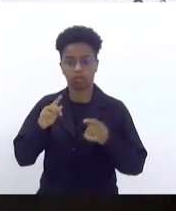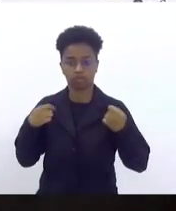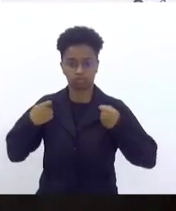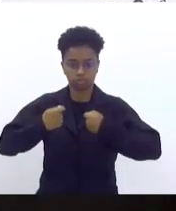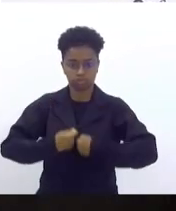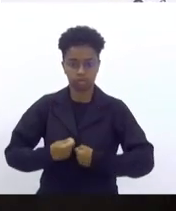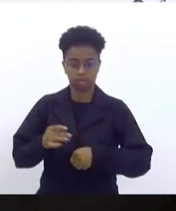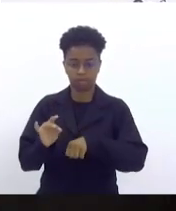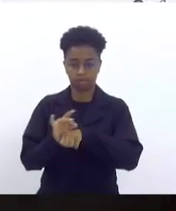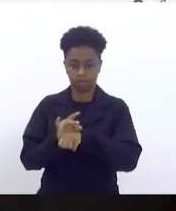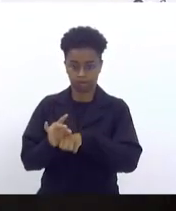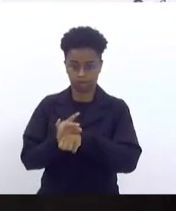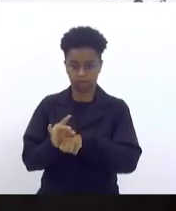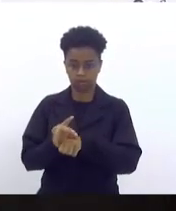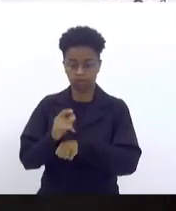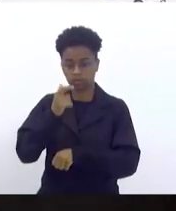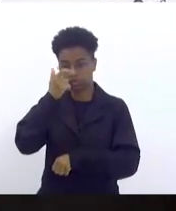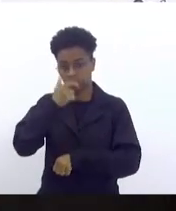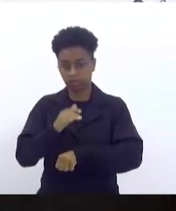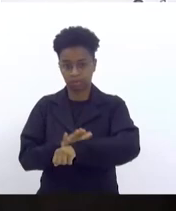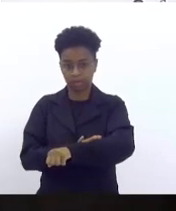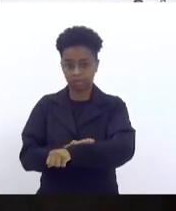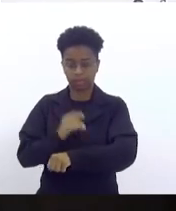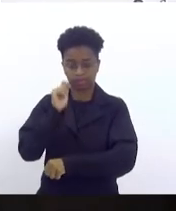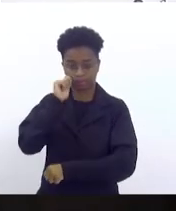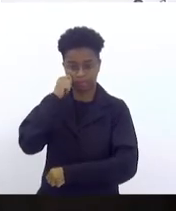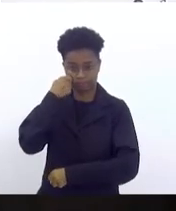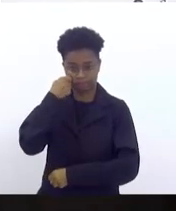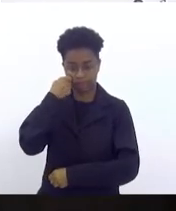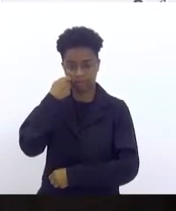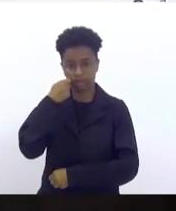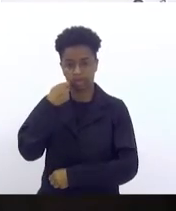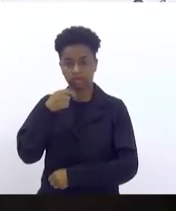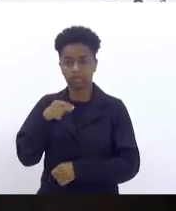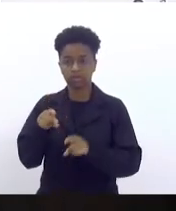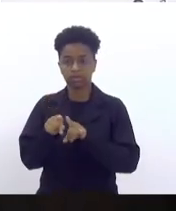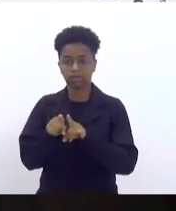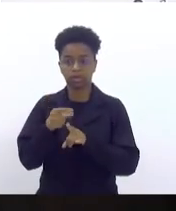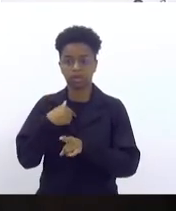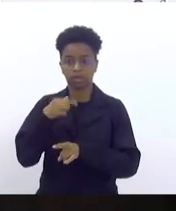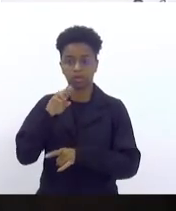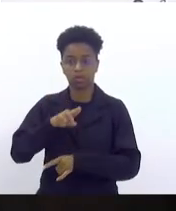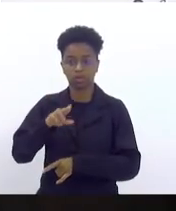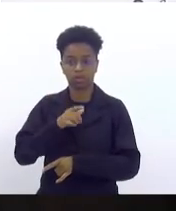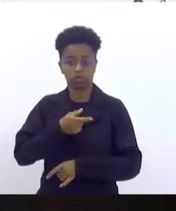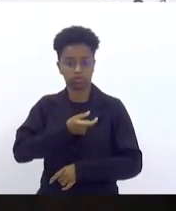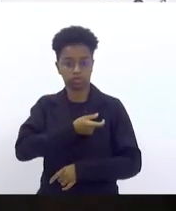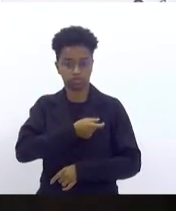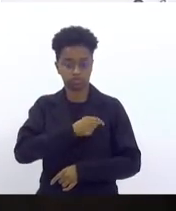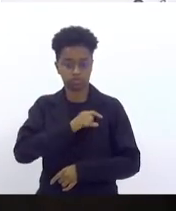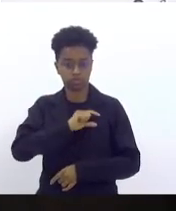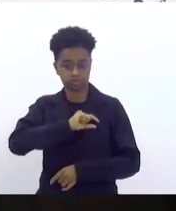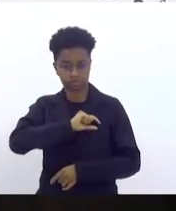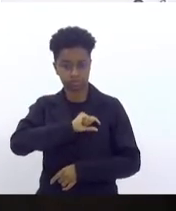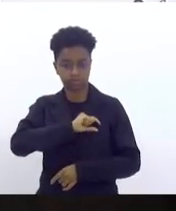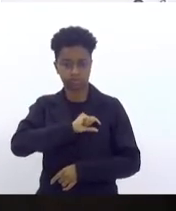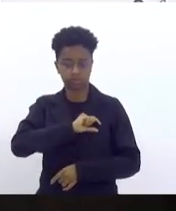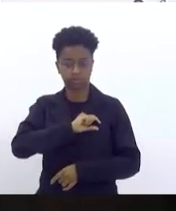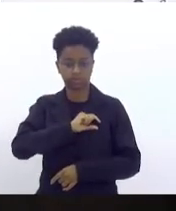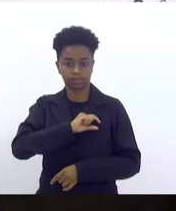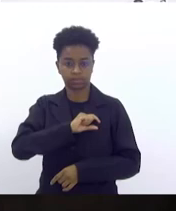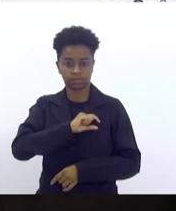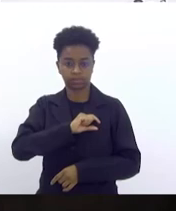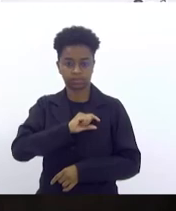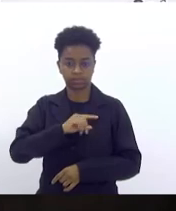Preto eu sou da Pele Negra e eu estou usando o botão da